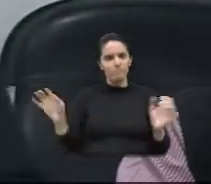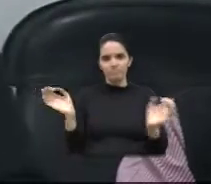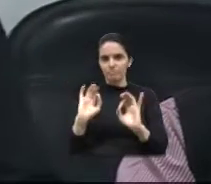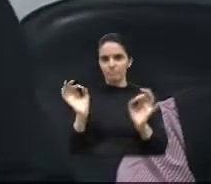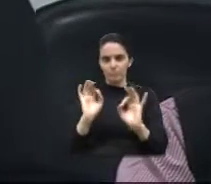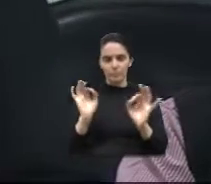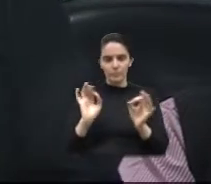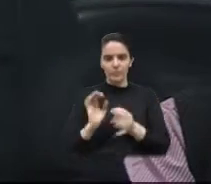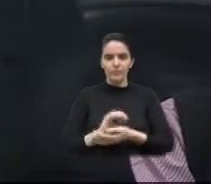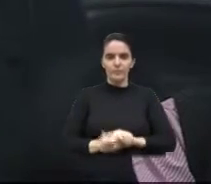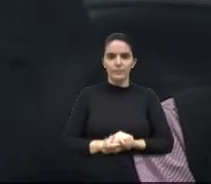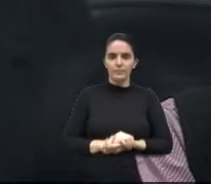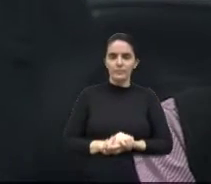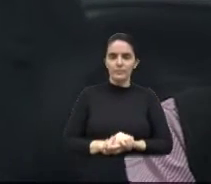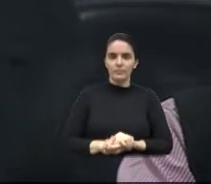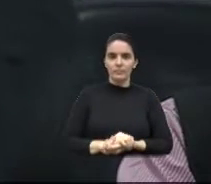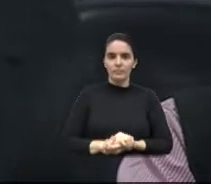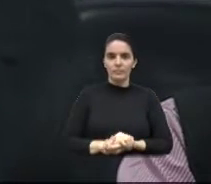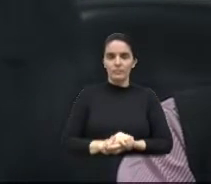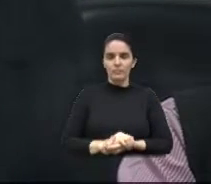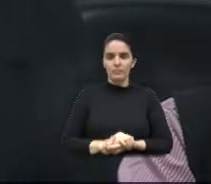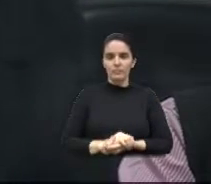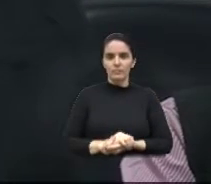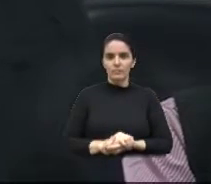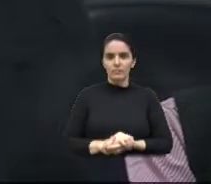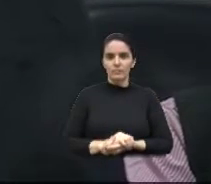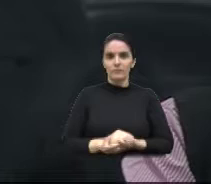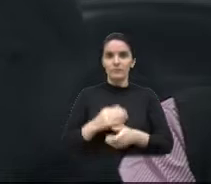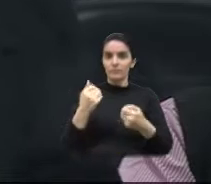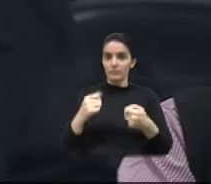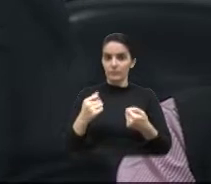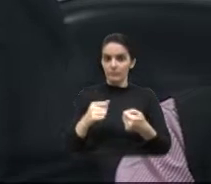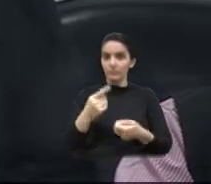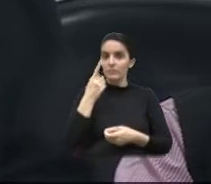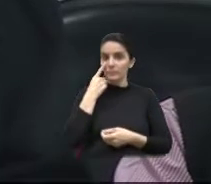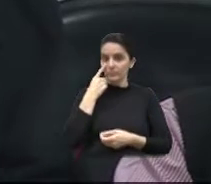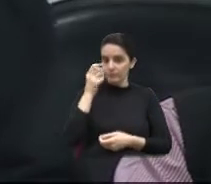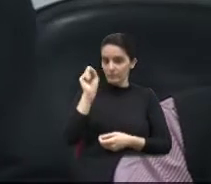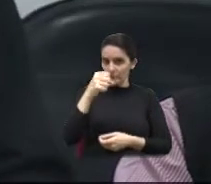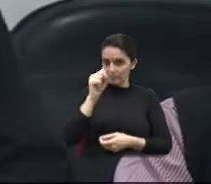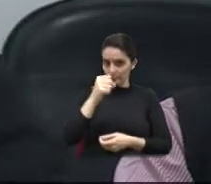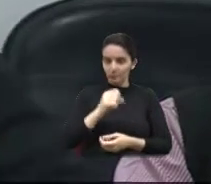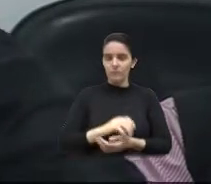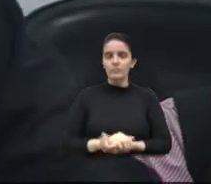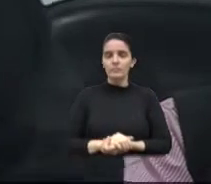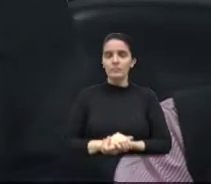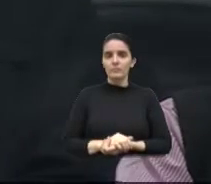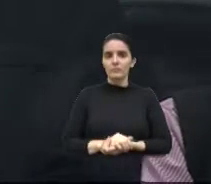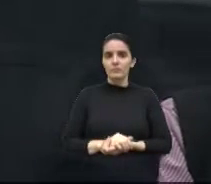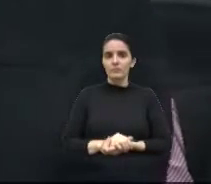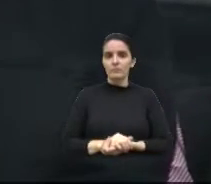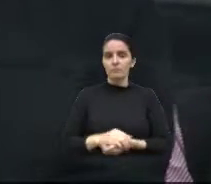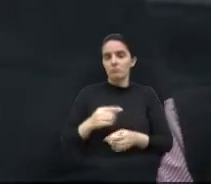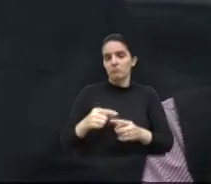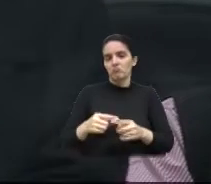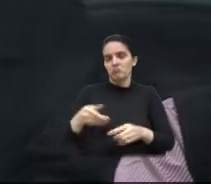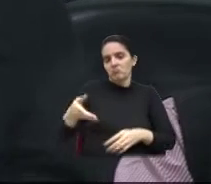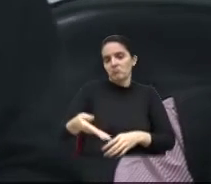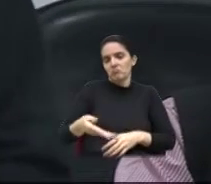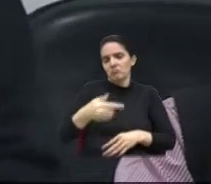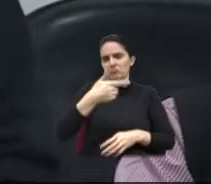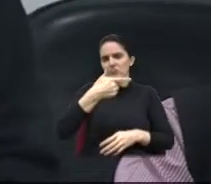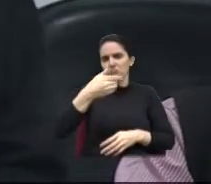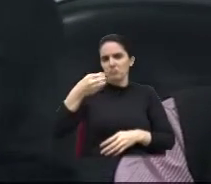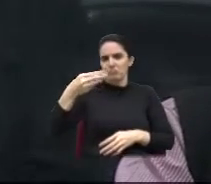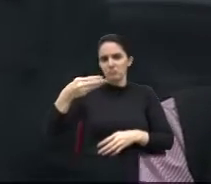deixar para lá. Não é melhor não, temos que levantar sim. Parâmetro porque é fácil. Que parâmetro que eu tenho hoje? Gastou